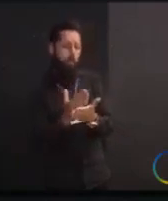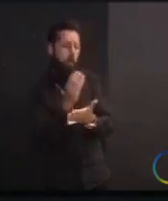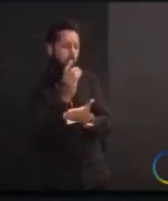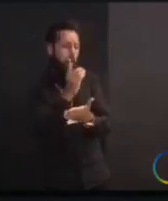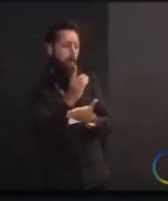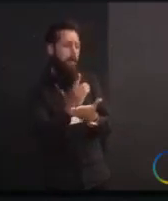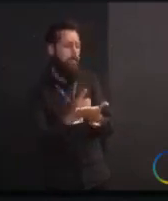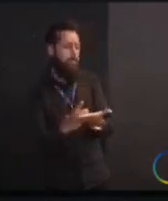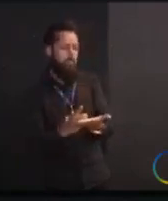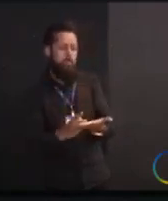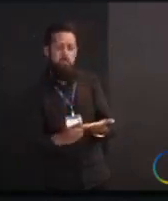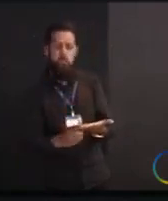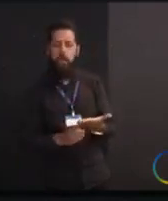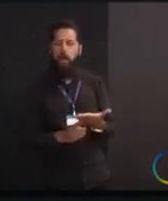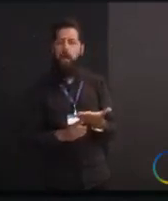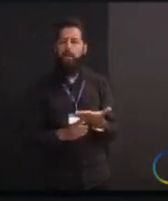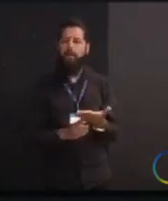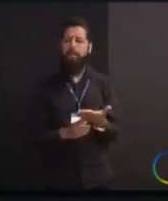Suportar.